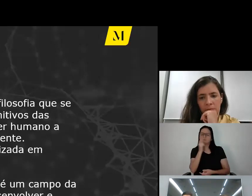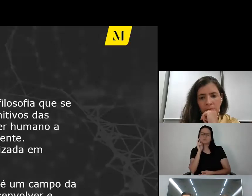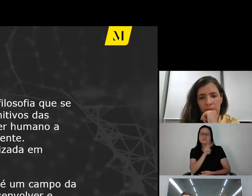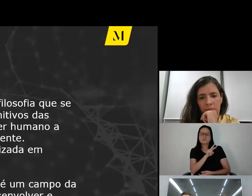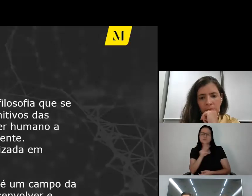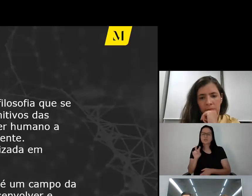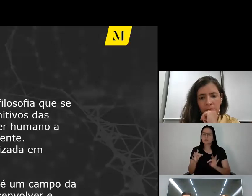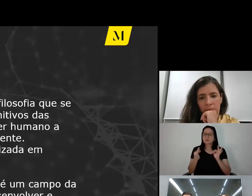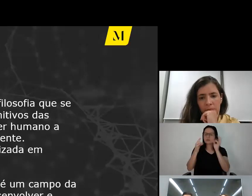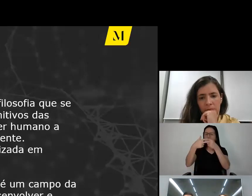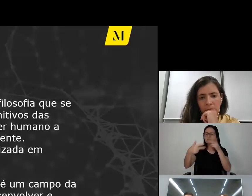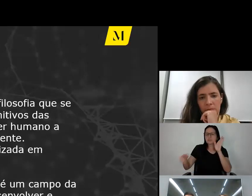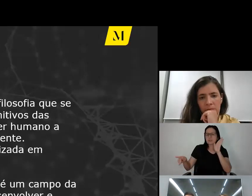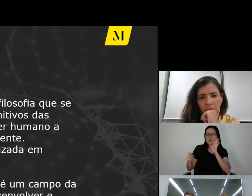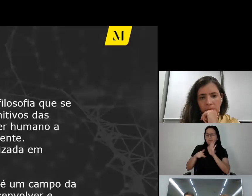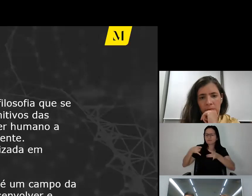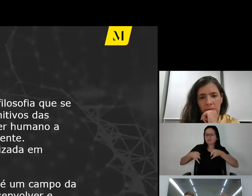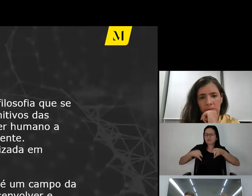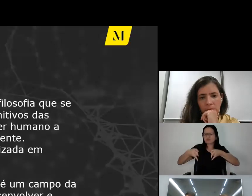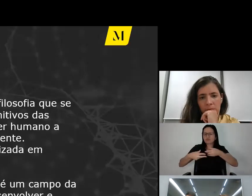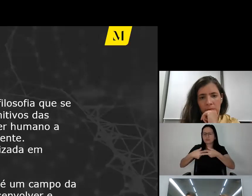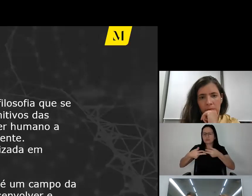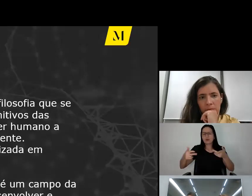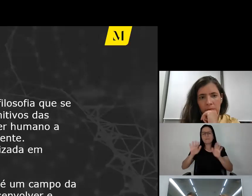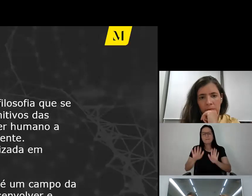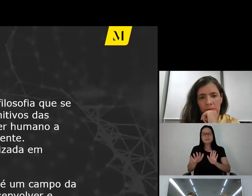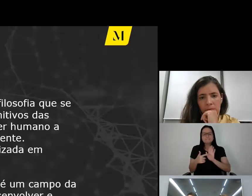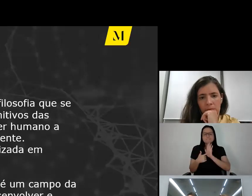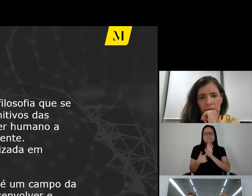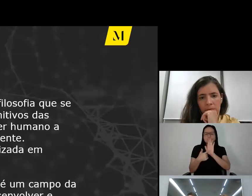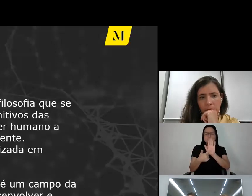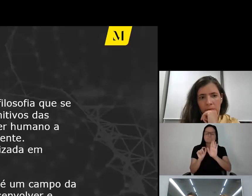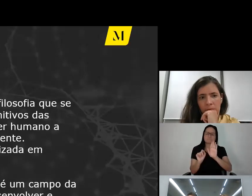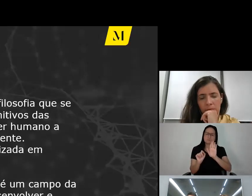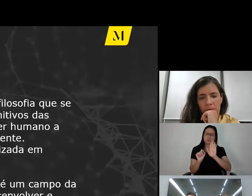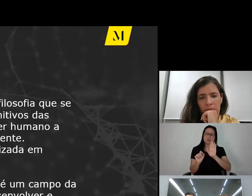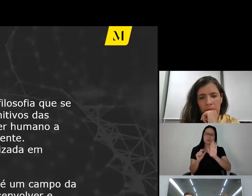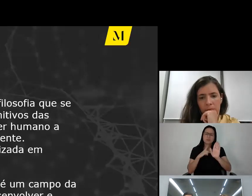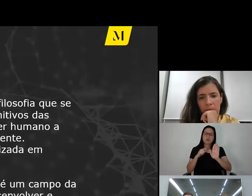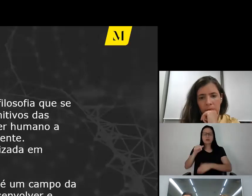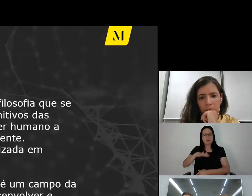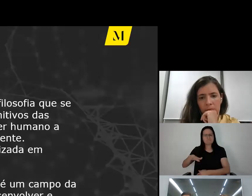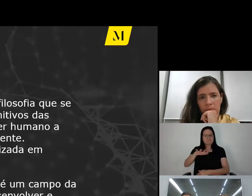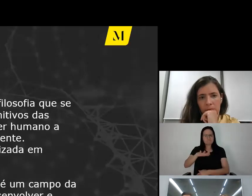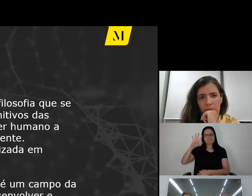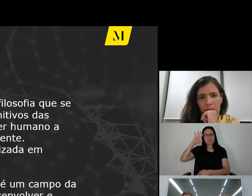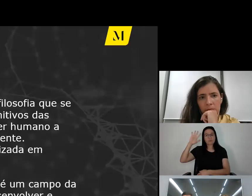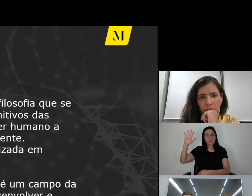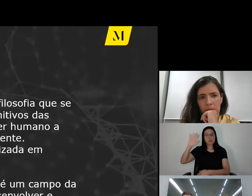ligadas à robótica, mas, de novo, aqui a gente está falando de algo que pode ser considerado uma área da filosofia ou uma área da ciência,